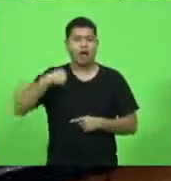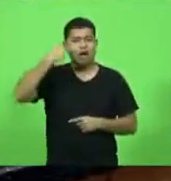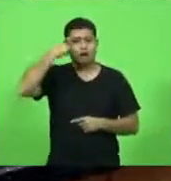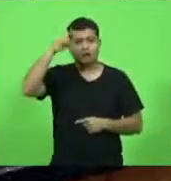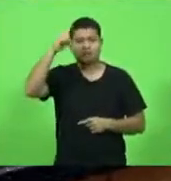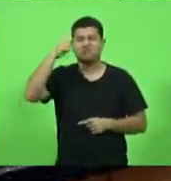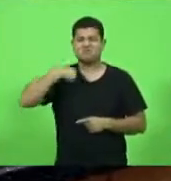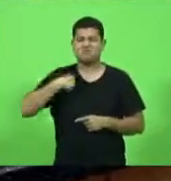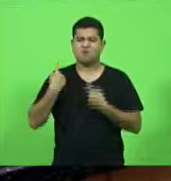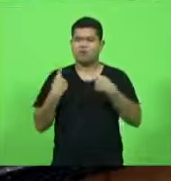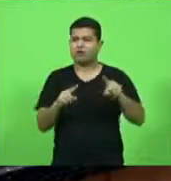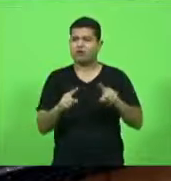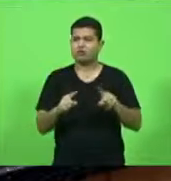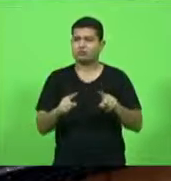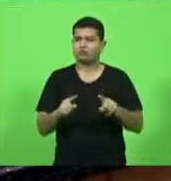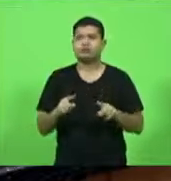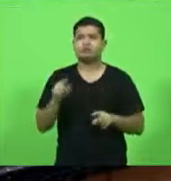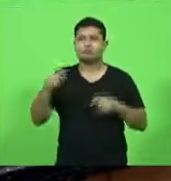maravilhosa ideia?